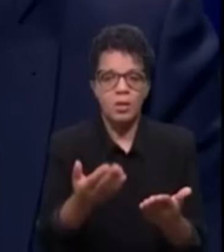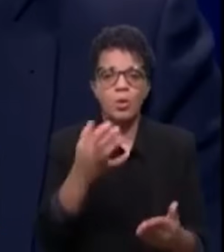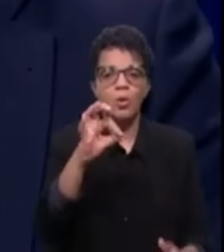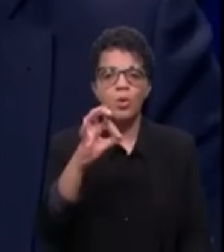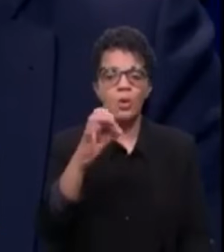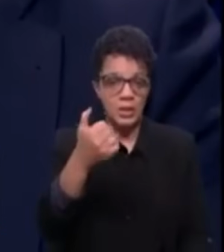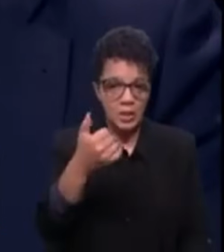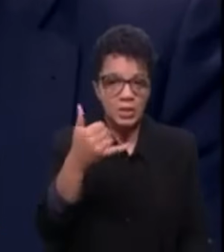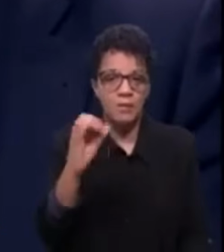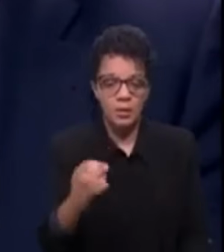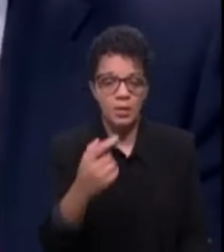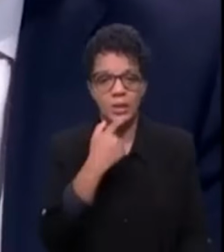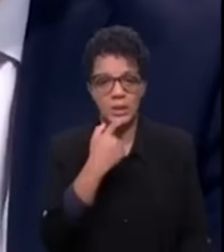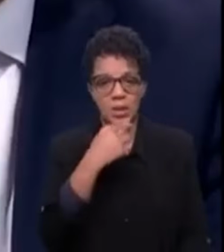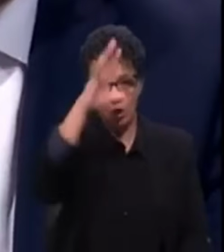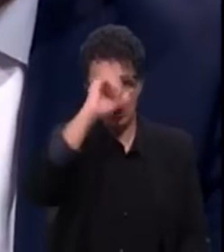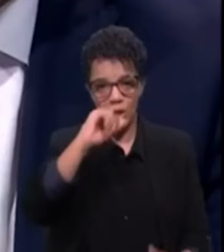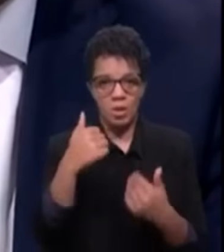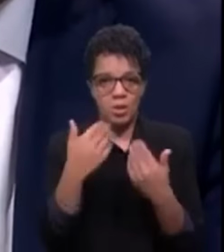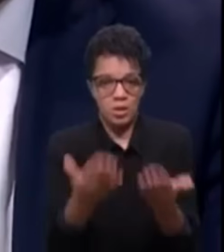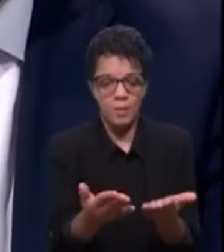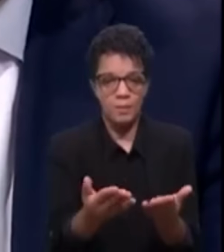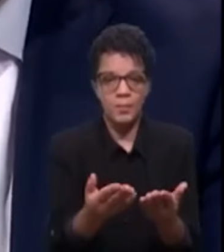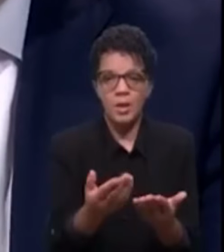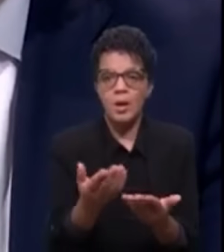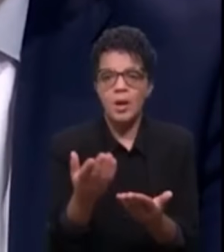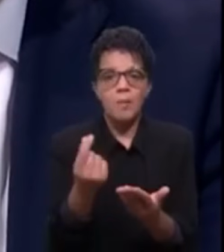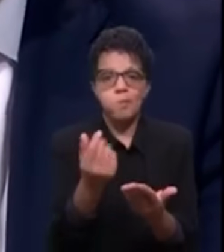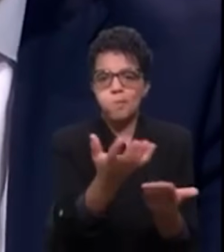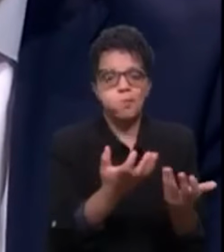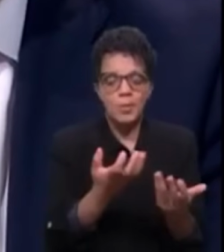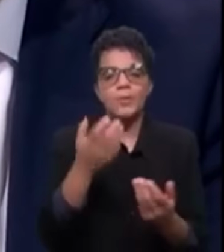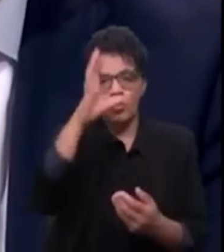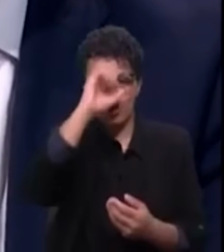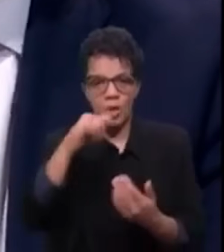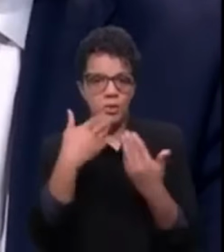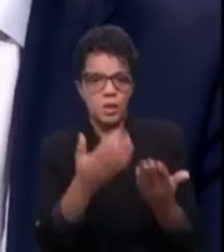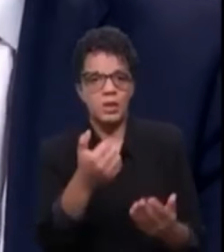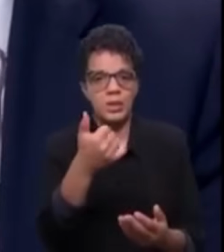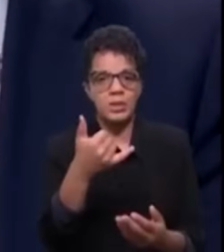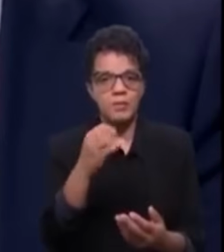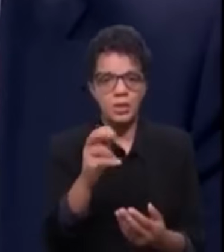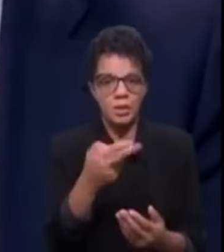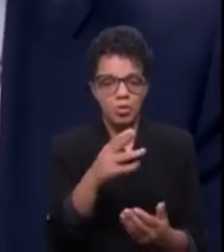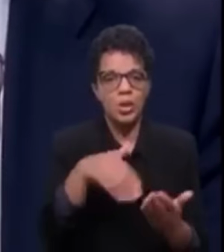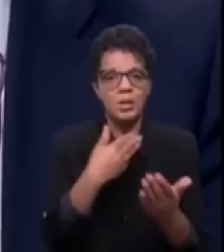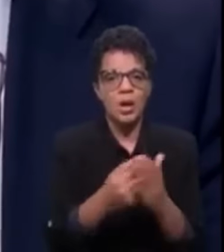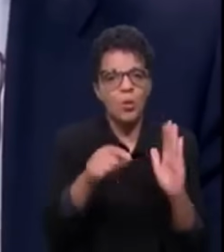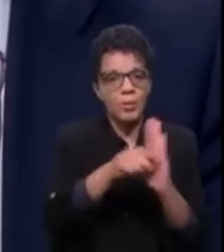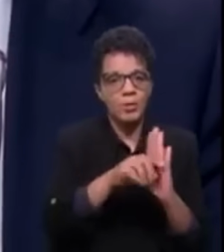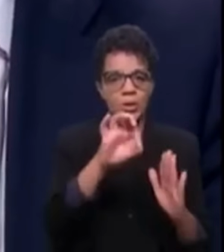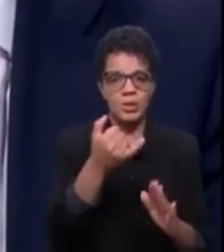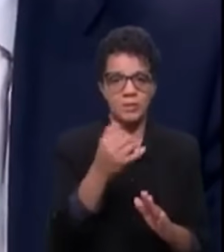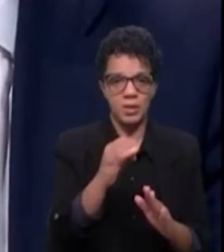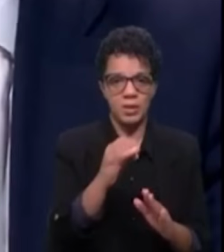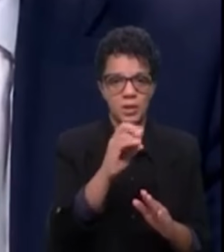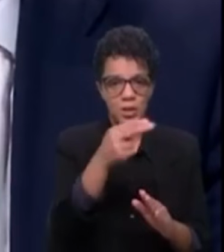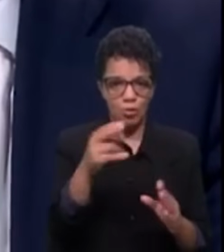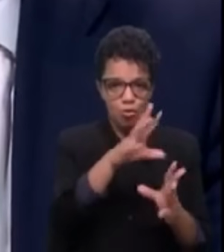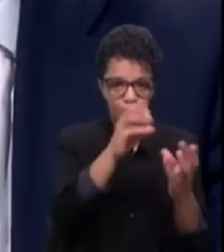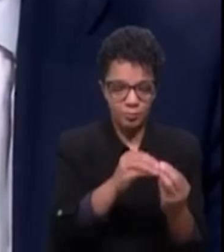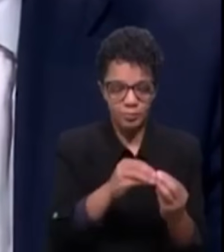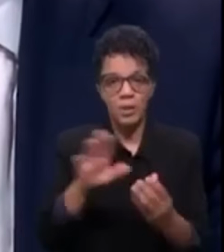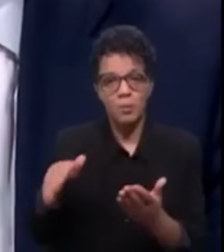participa a esse pensionista ele não tem mais nenhum rendimento 520 € ele tem um rendimento mínimo de 820 € a proposta do